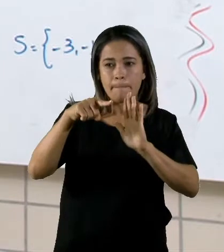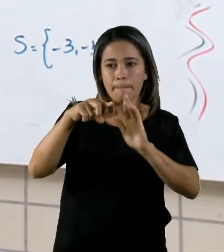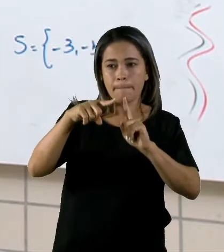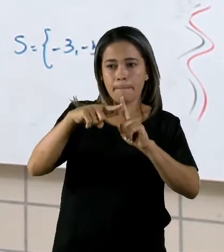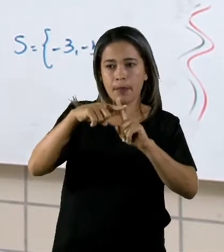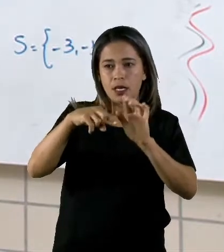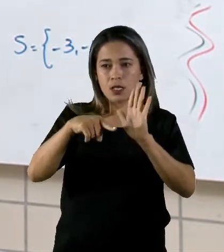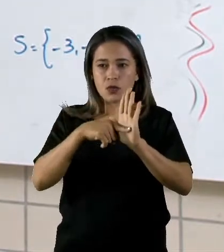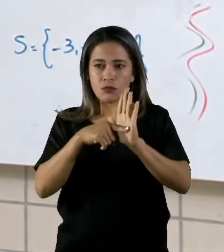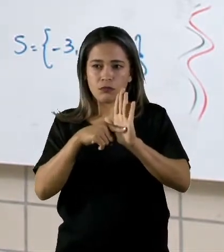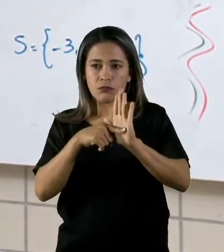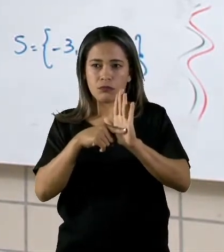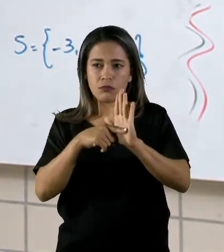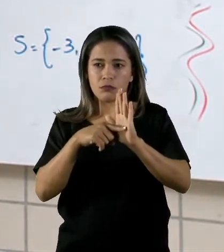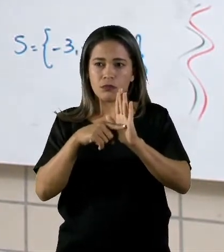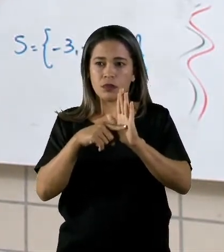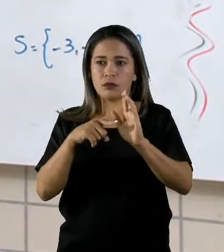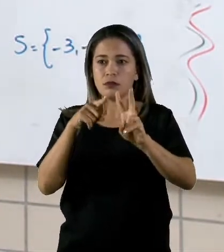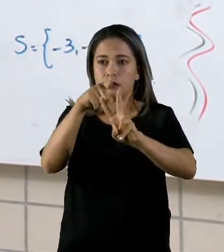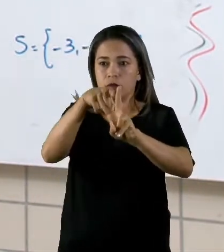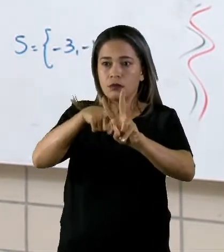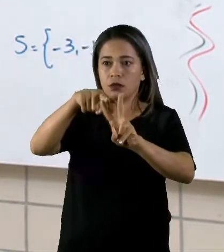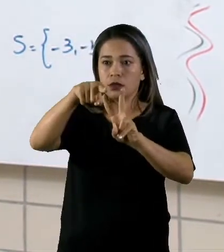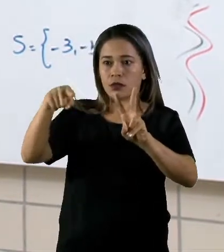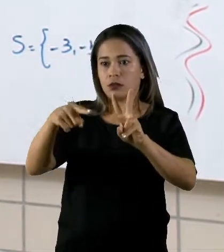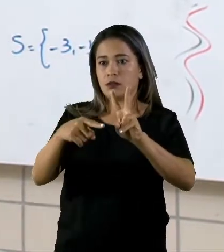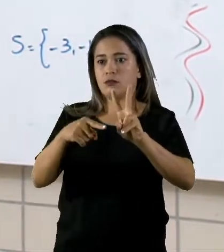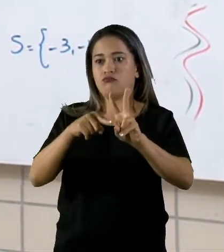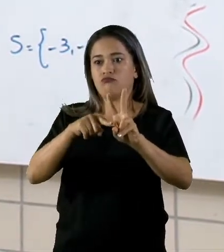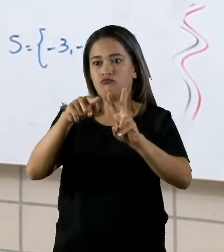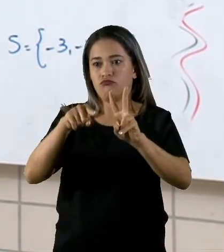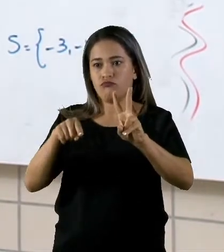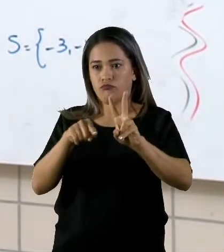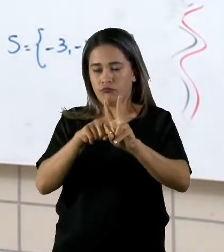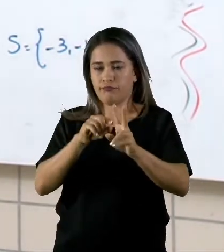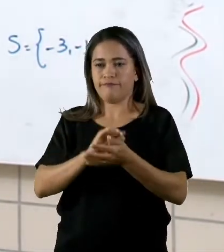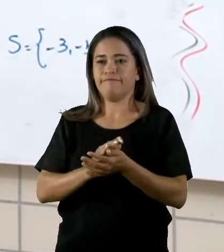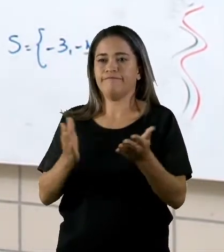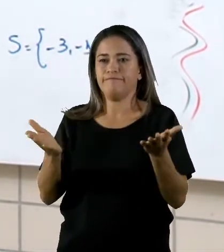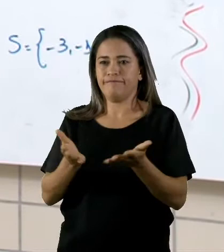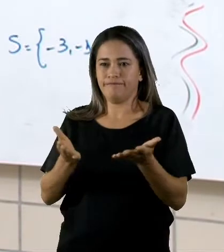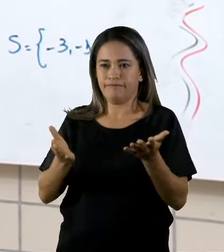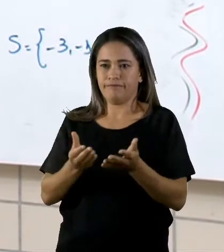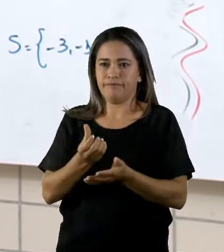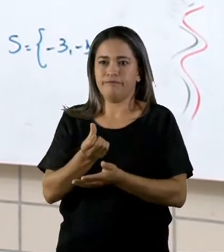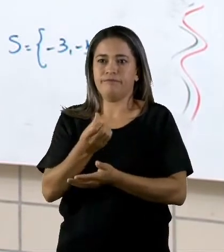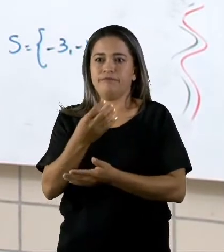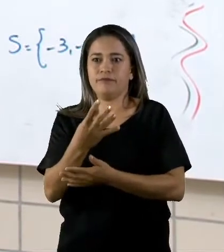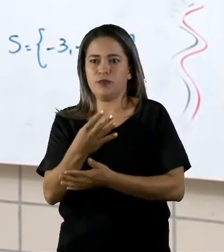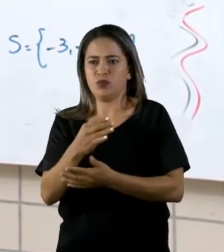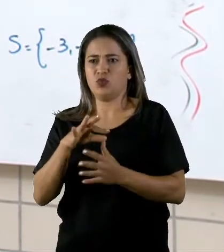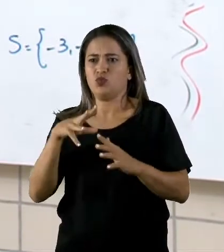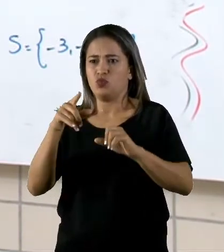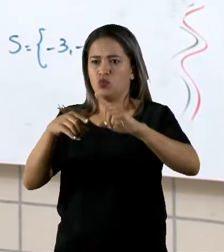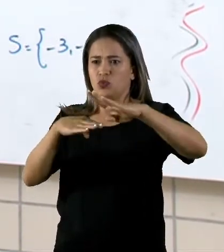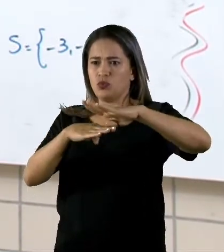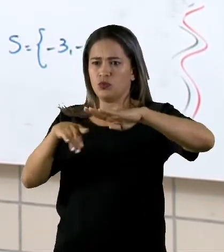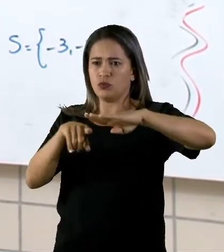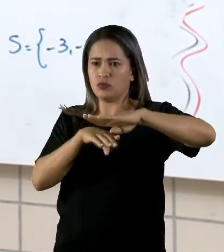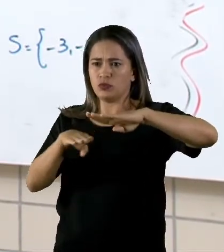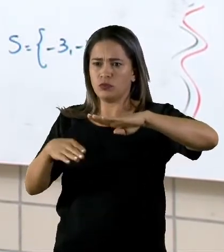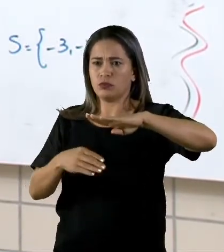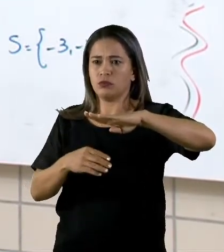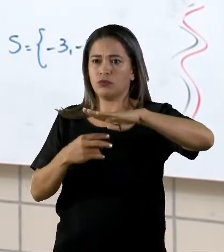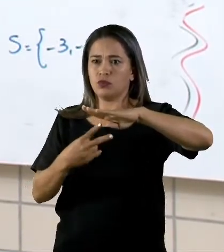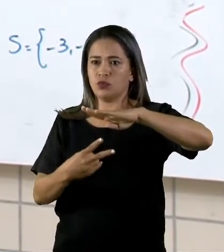do delta. Como eu encontrei 64, a raiz quadrada do 64. Tudo isso sobre 2 vezes A. Se o meu